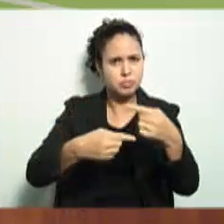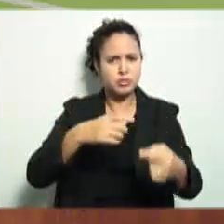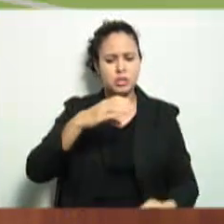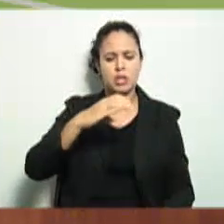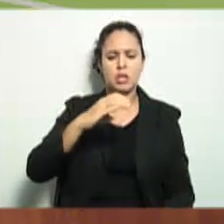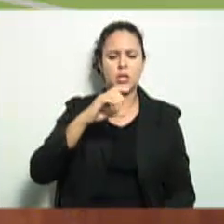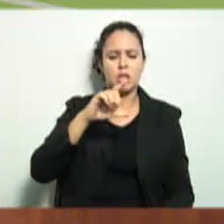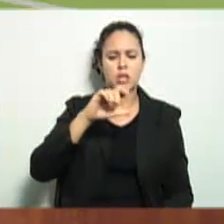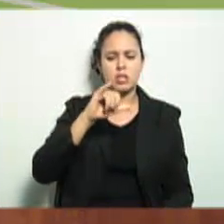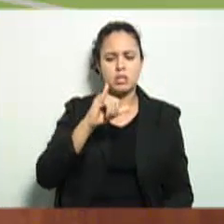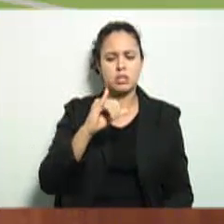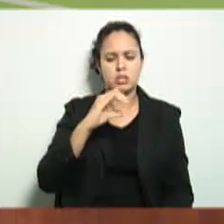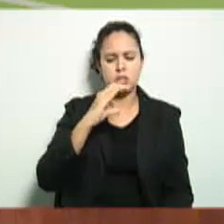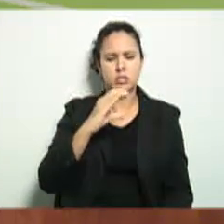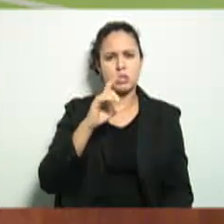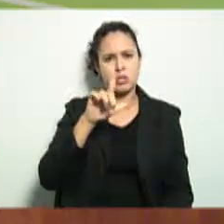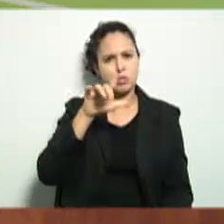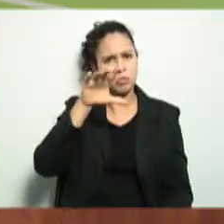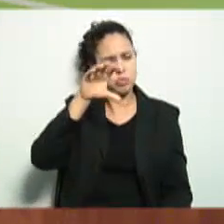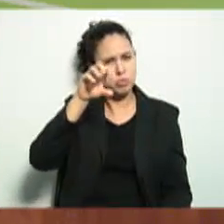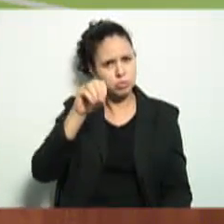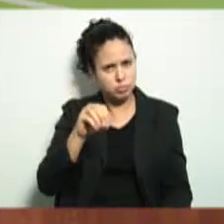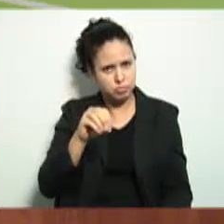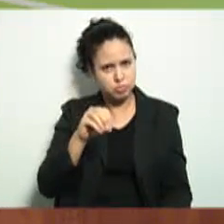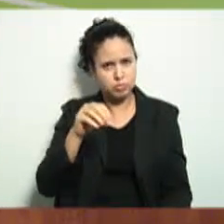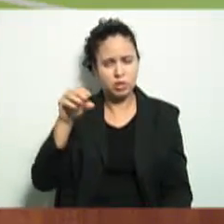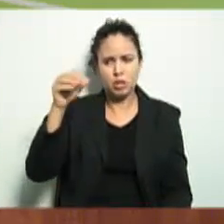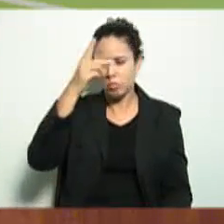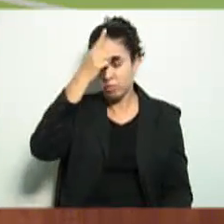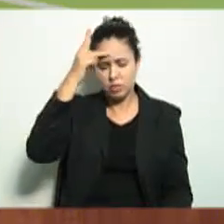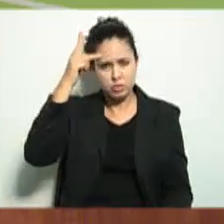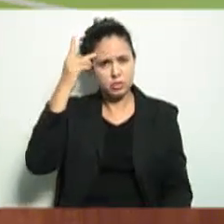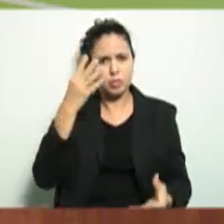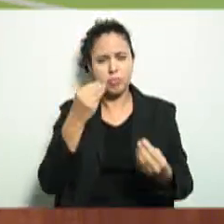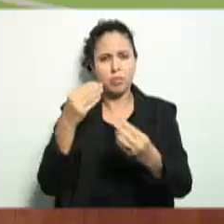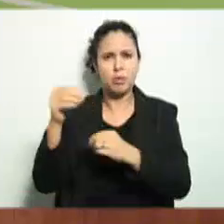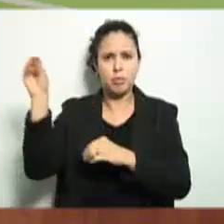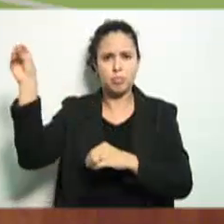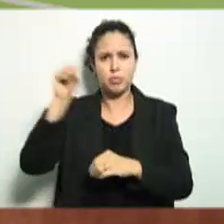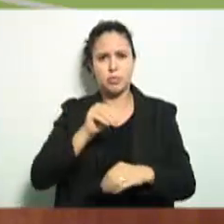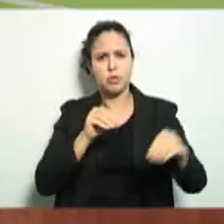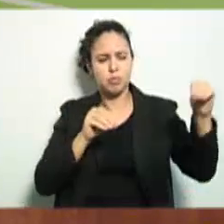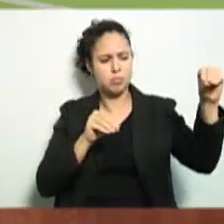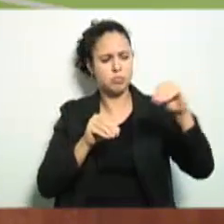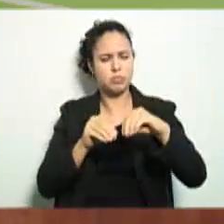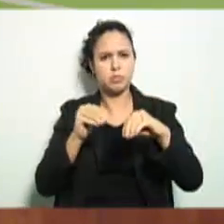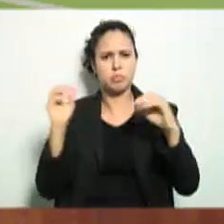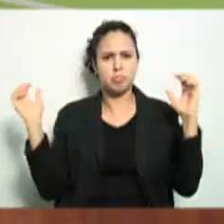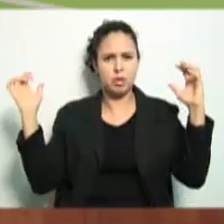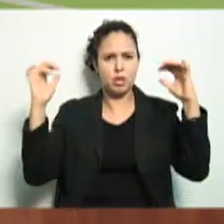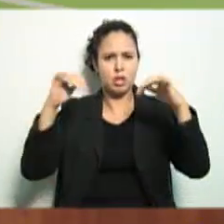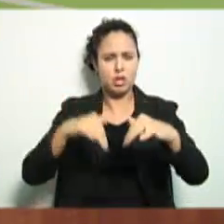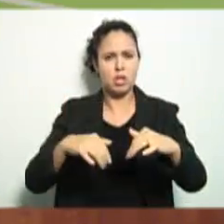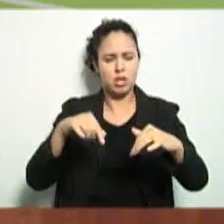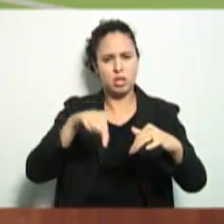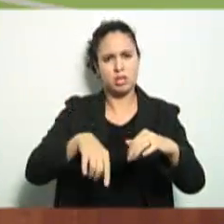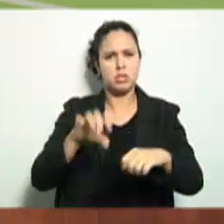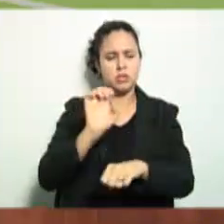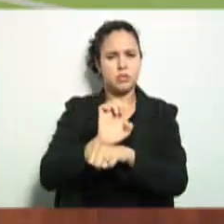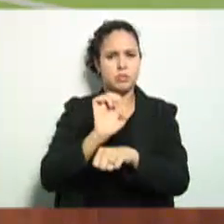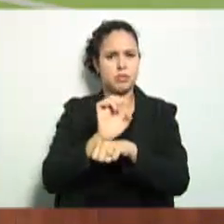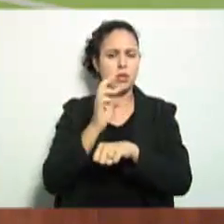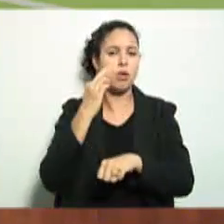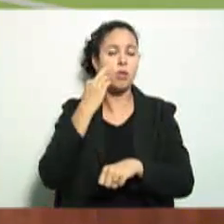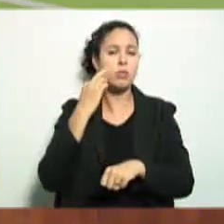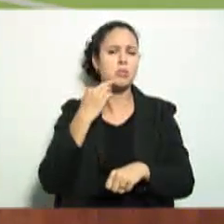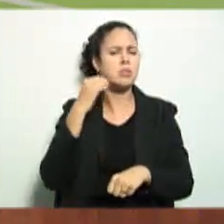que ocorreram aqui para Rondônia. E aí eu gostaria que vocês fizessem talvez uma reflexão, lembrasse de onde vieram